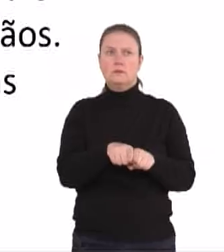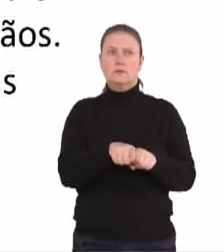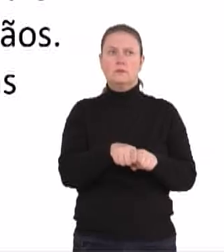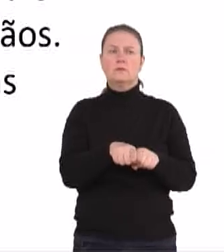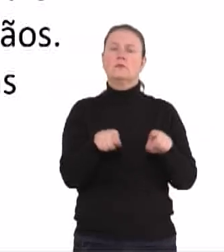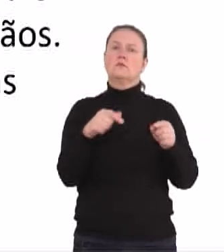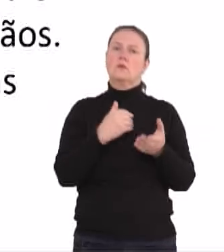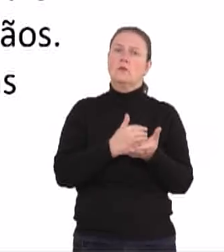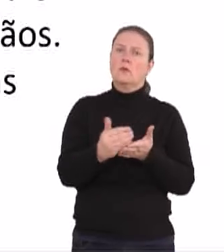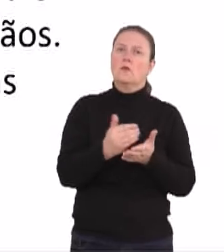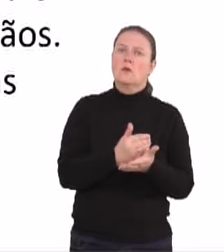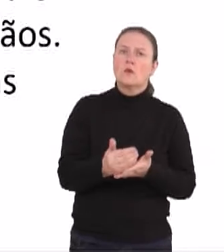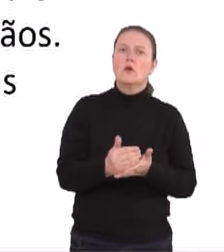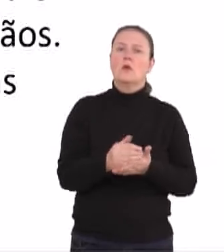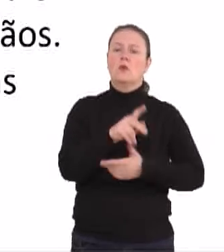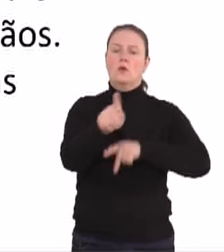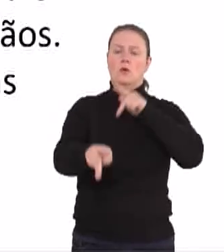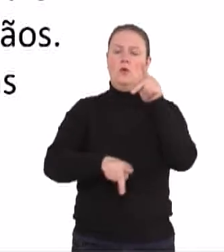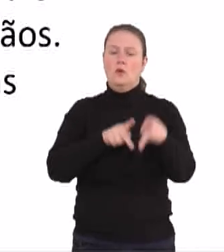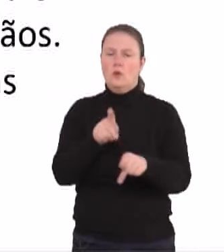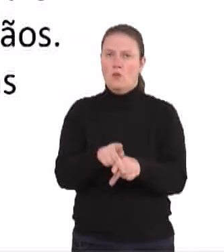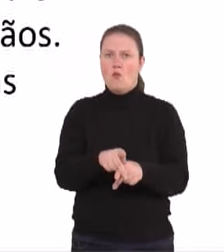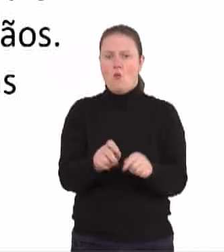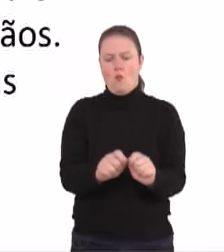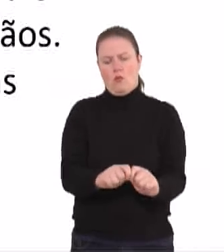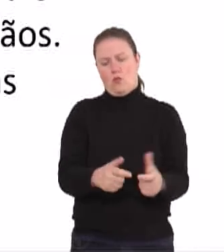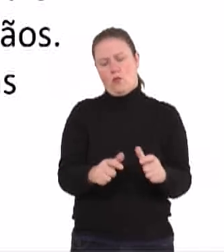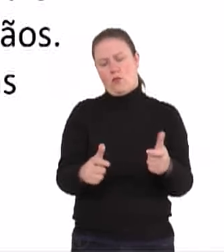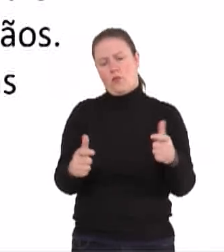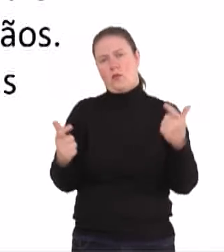já começavam a povoar o mundo recém-criado.